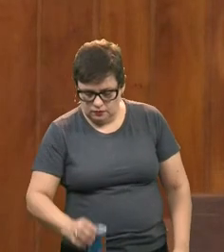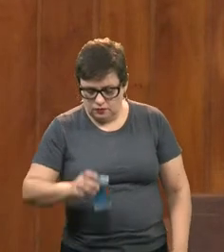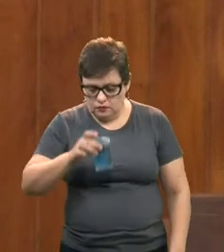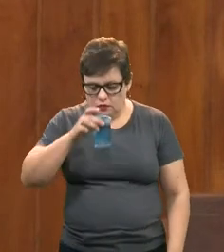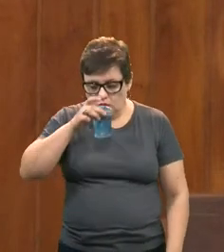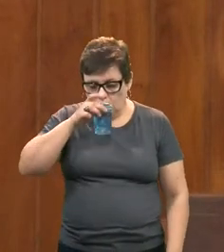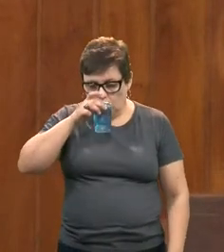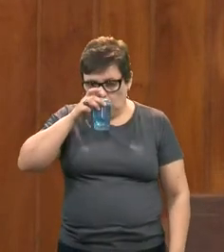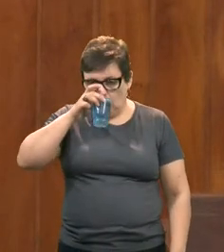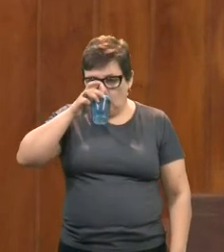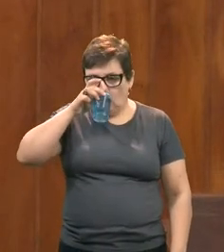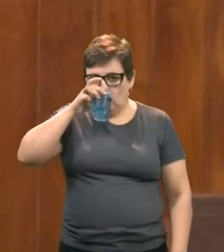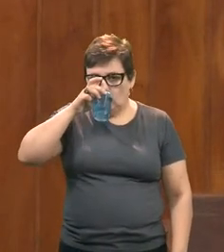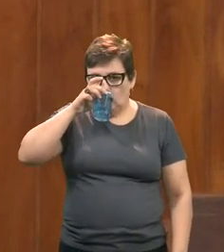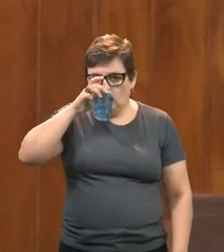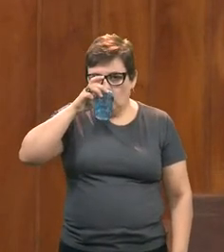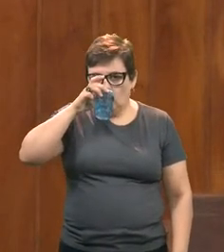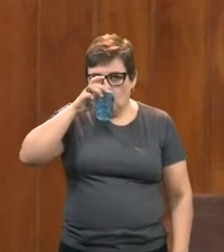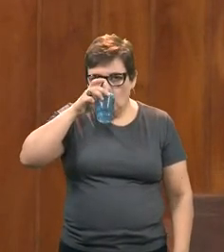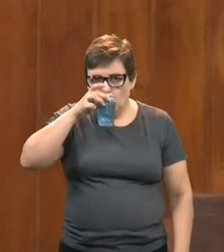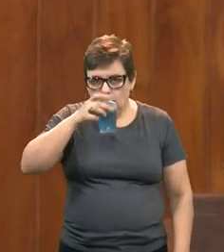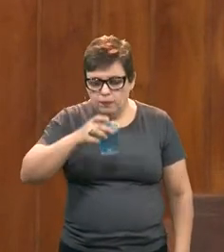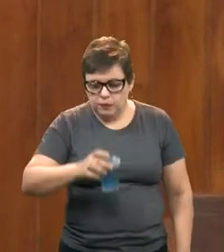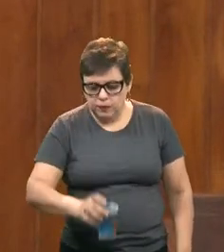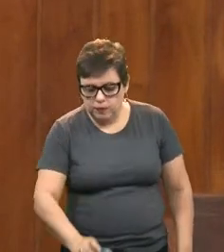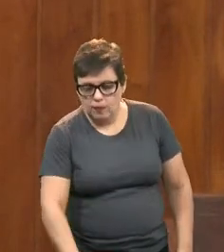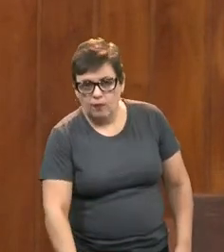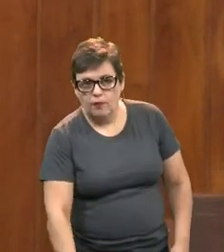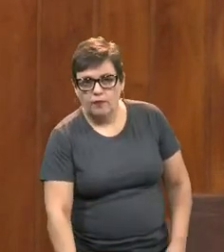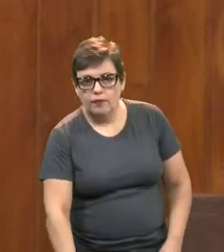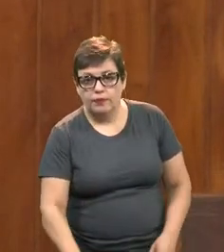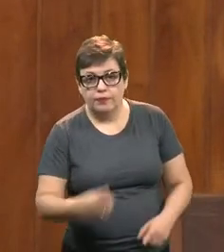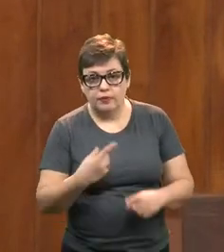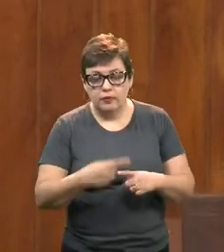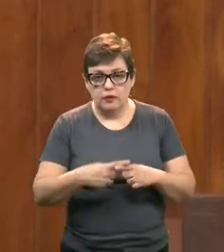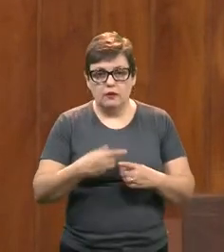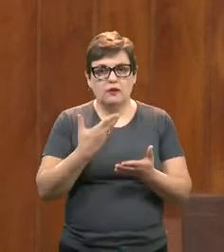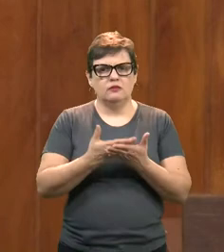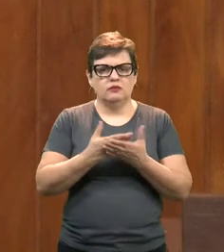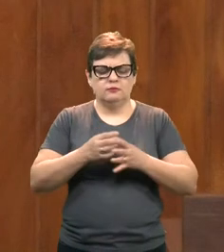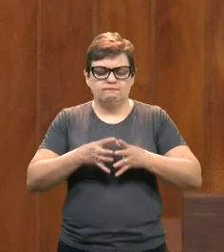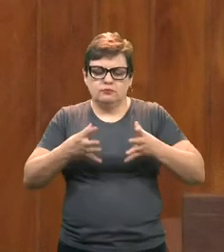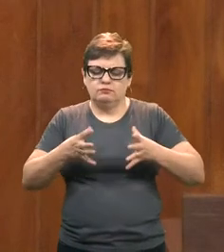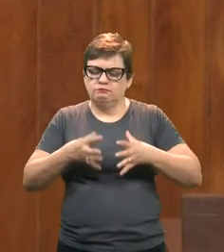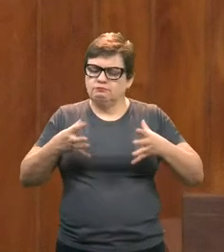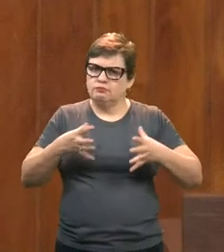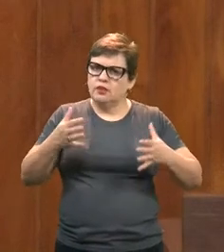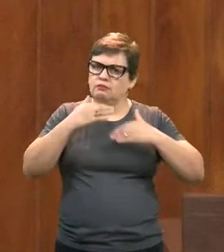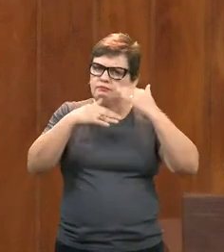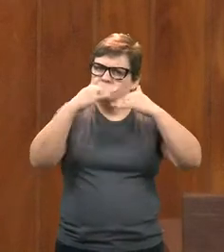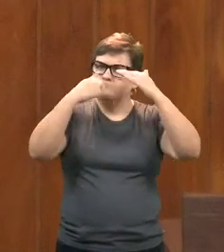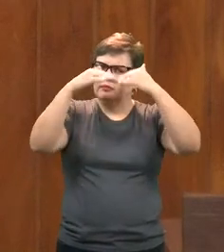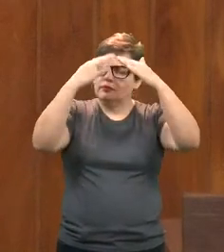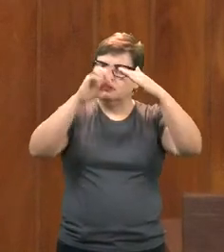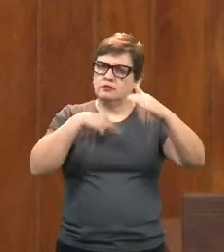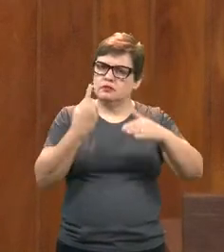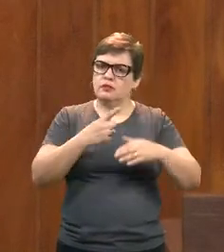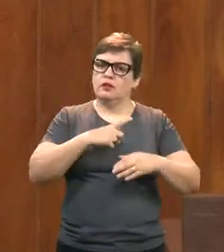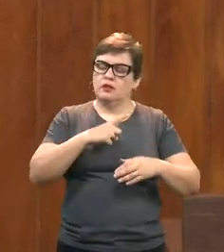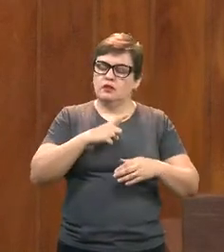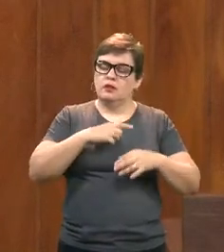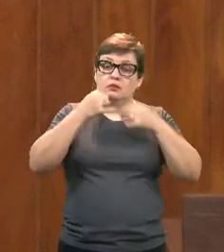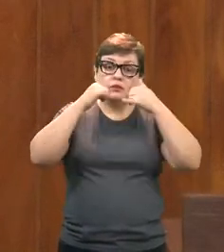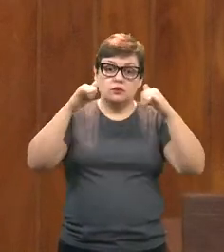Isso por quê? Porque está em estudo cada vez crescendo mais. Nós temos